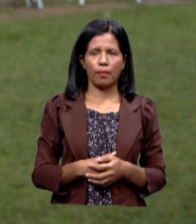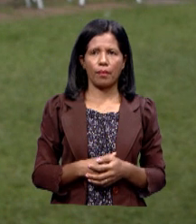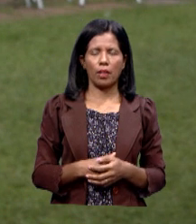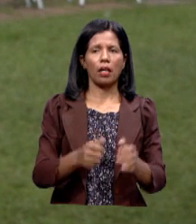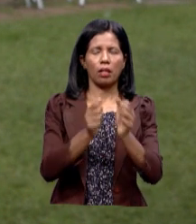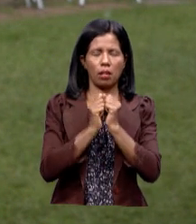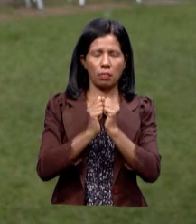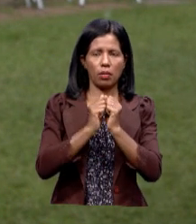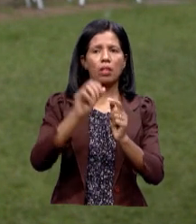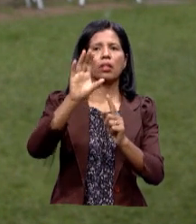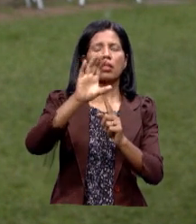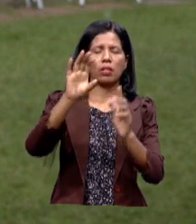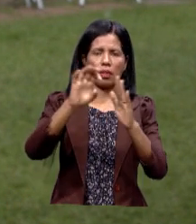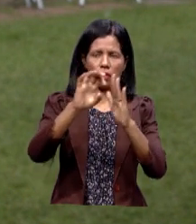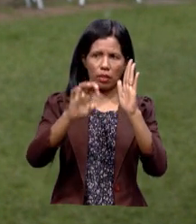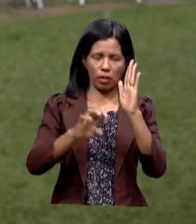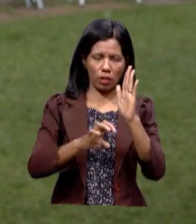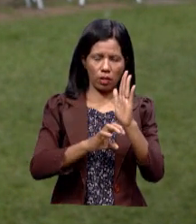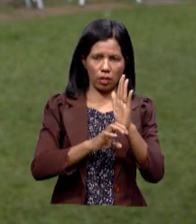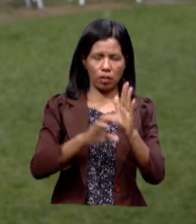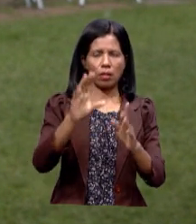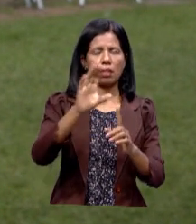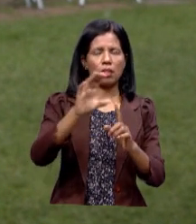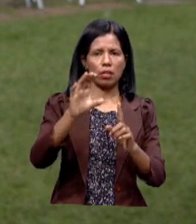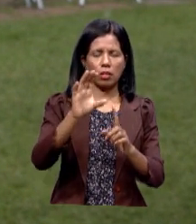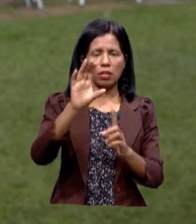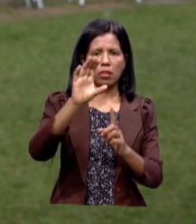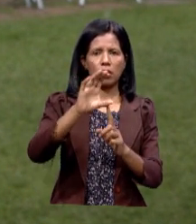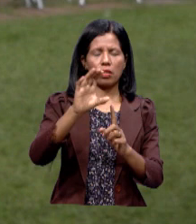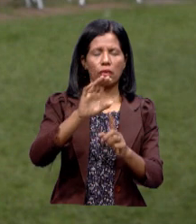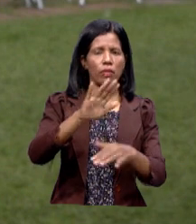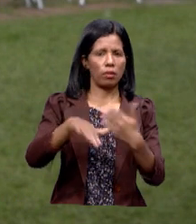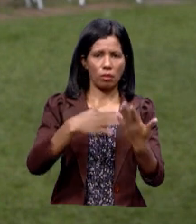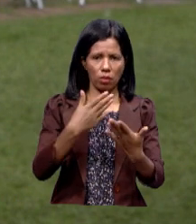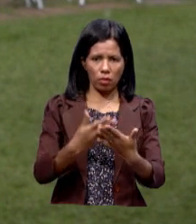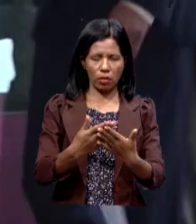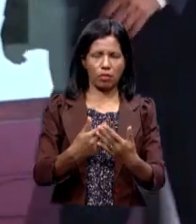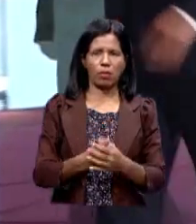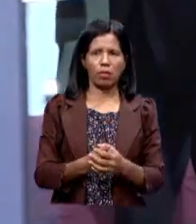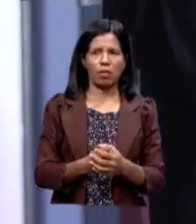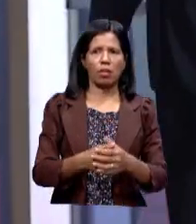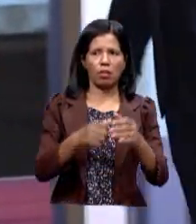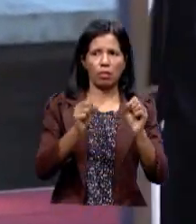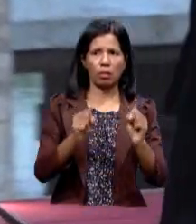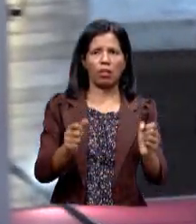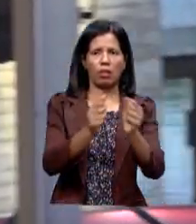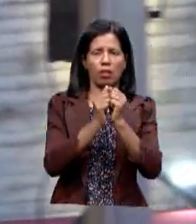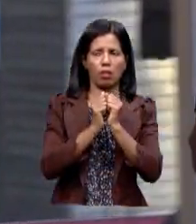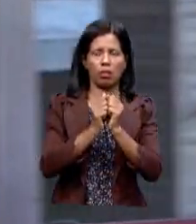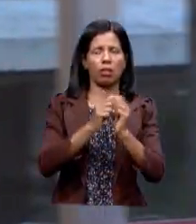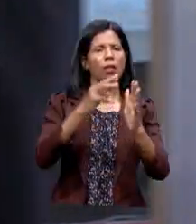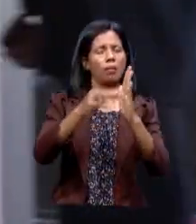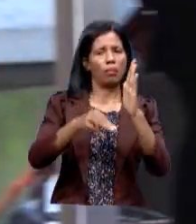hamutu ko chef estado o chef de delegação sira atu bele mos hamutu ko medi